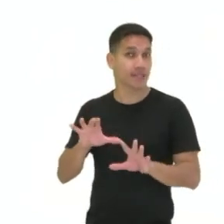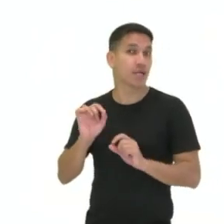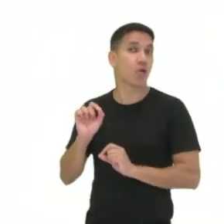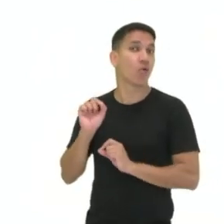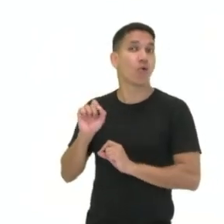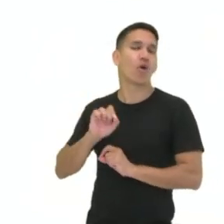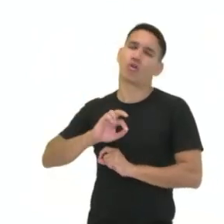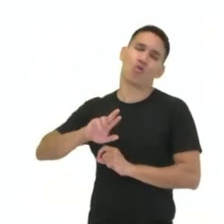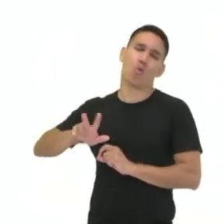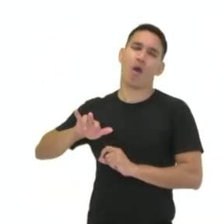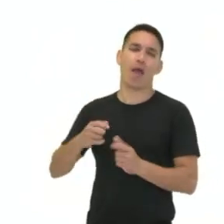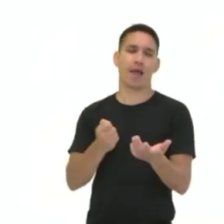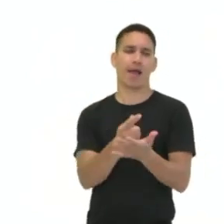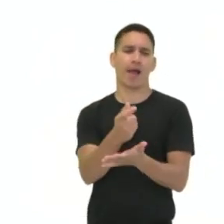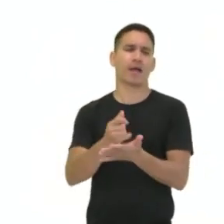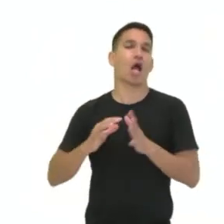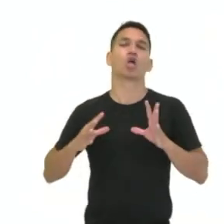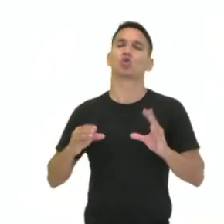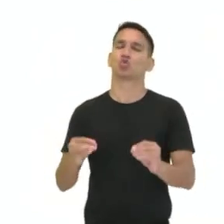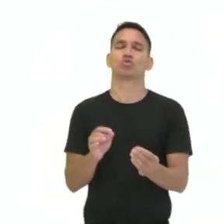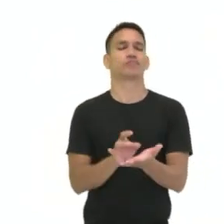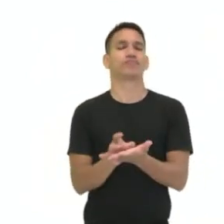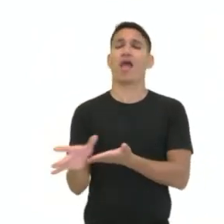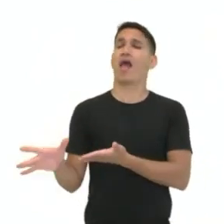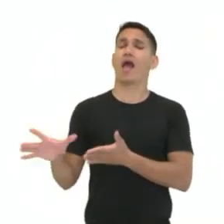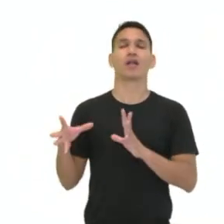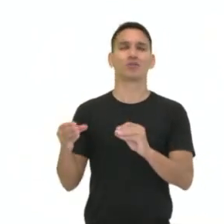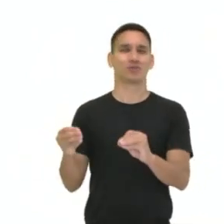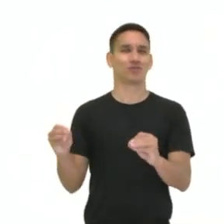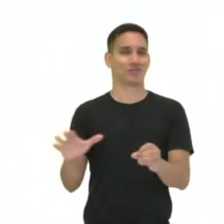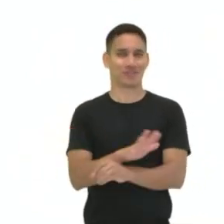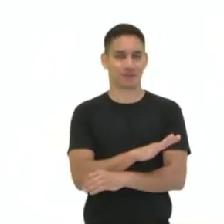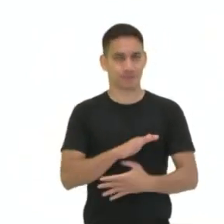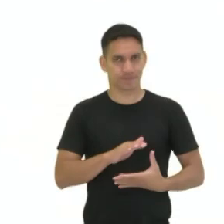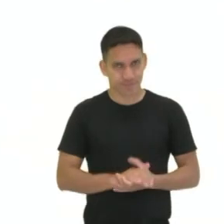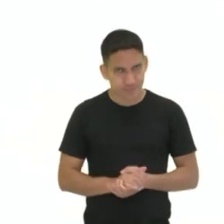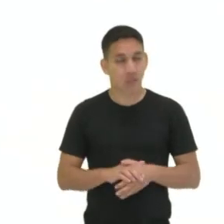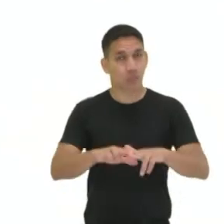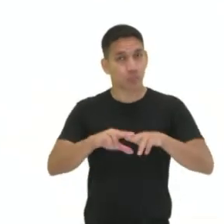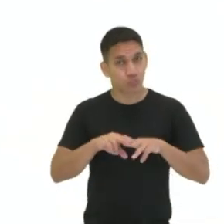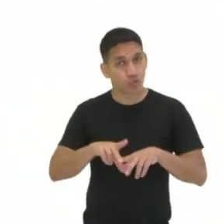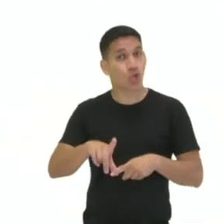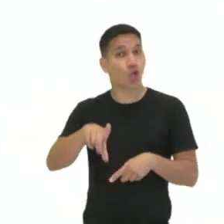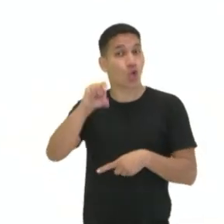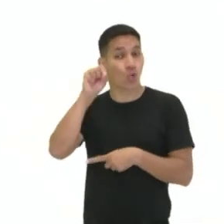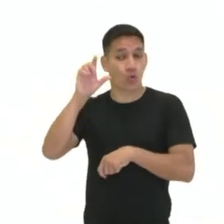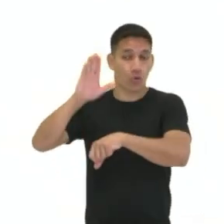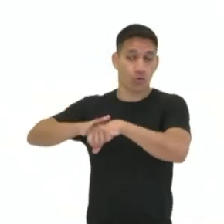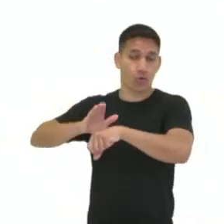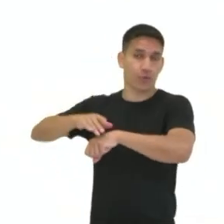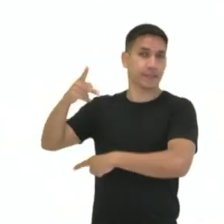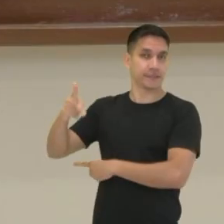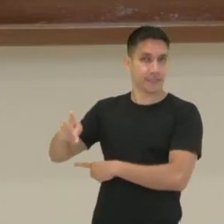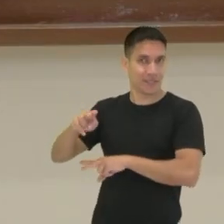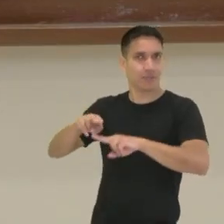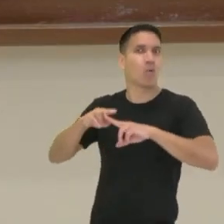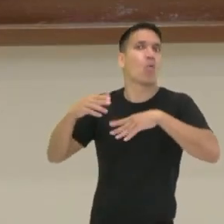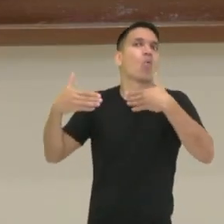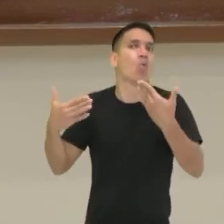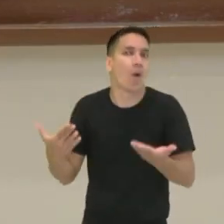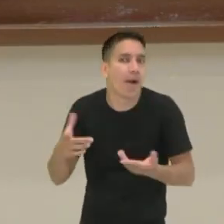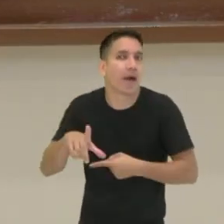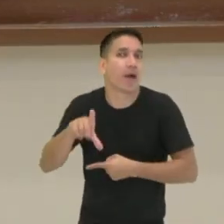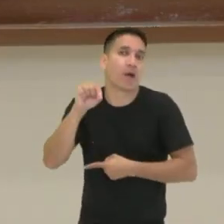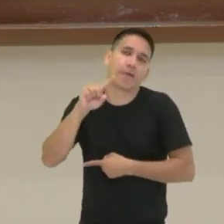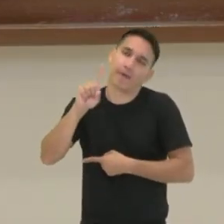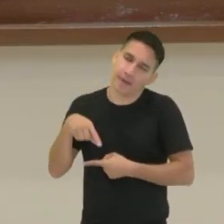não gastaria toda a mesada de uma só vez, né? Então, ela teve que fazer uma escolha, né? E como toda escolha, quando a gente faz